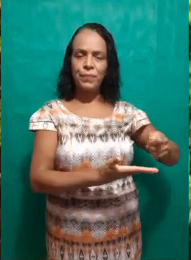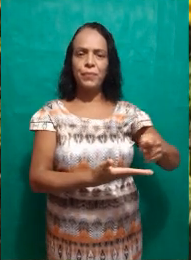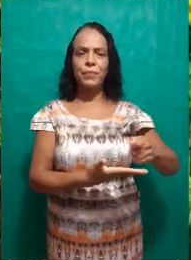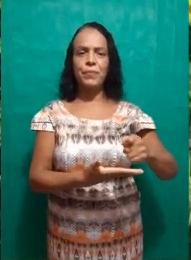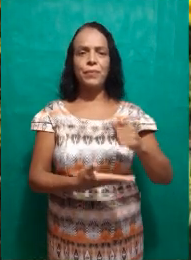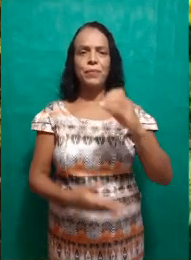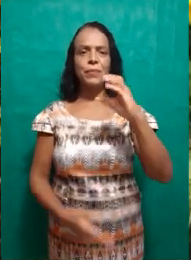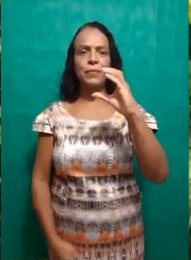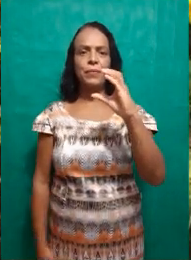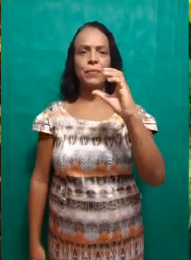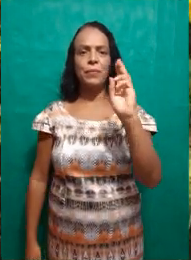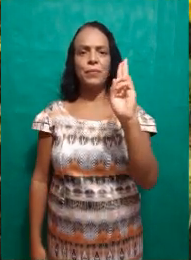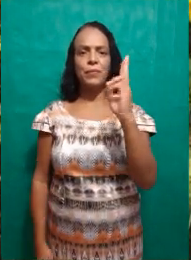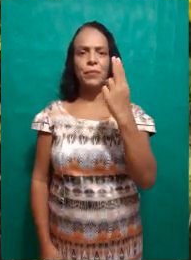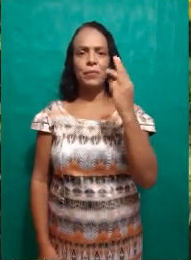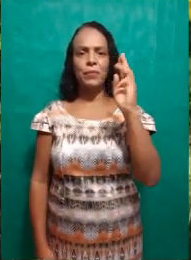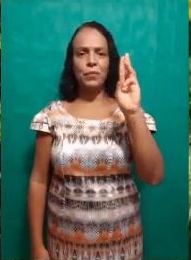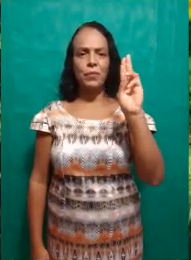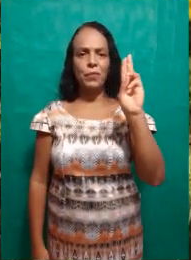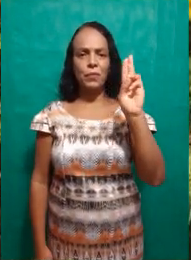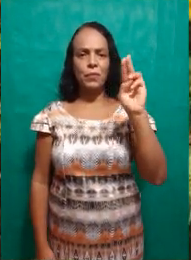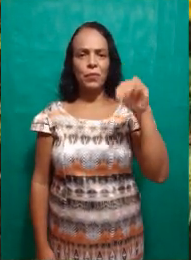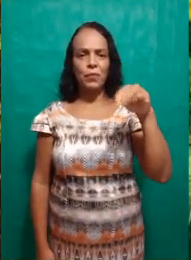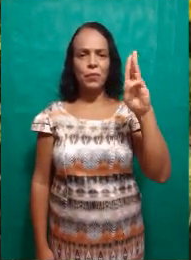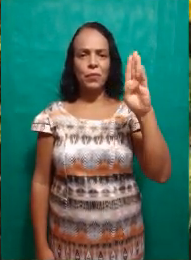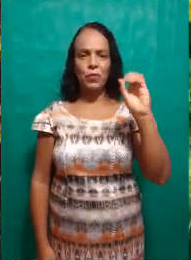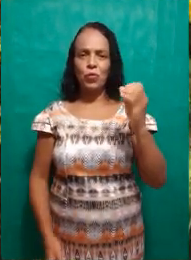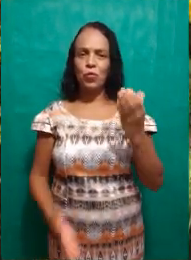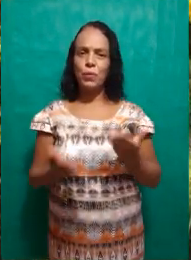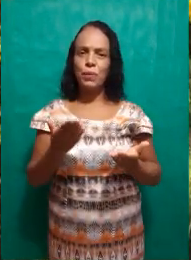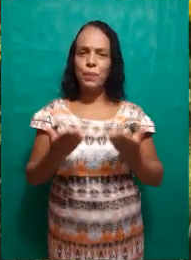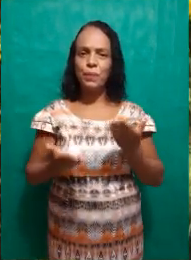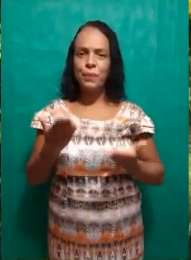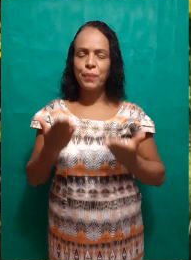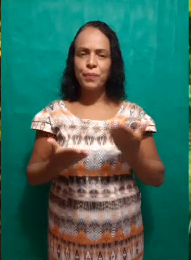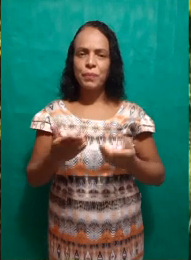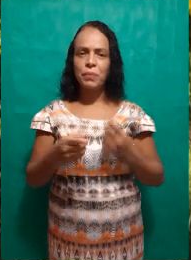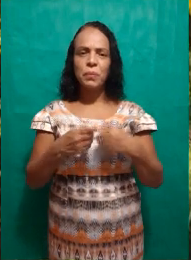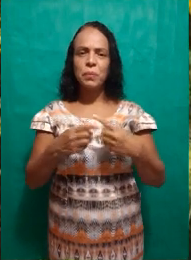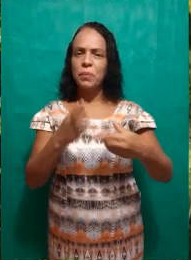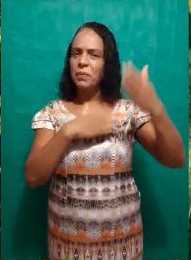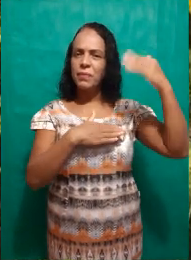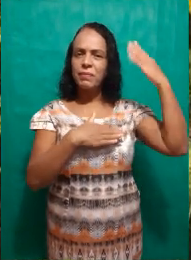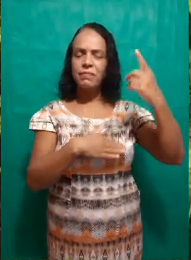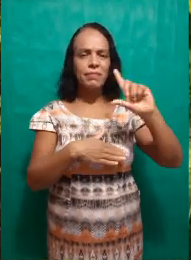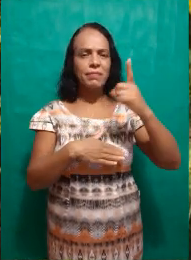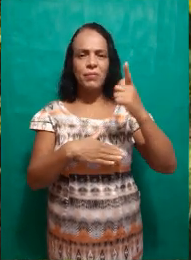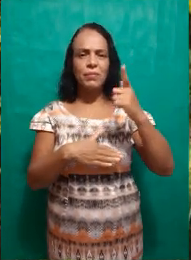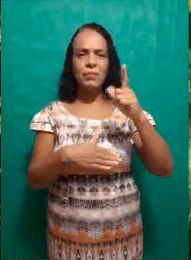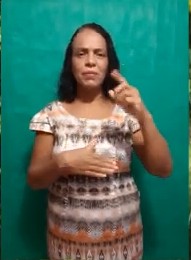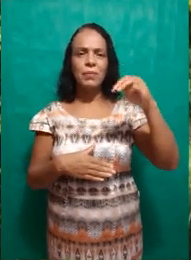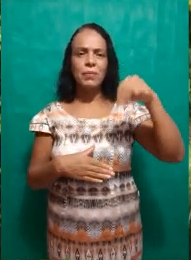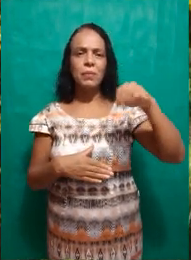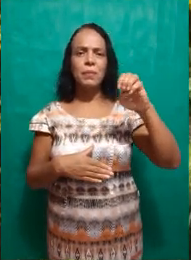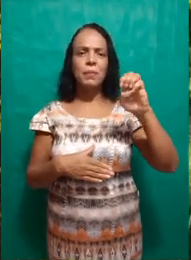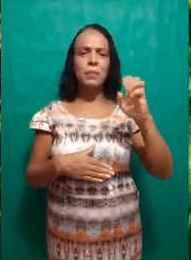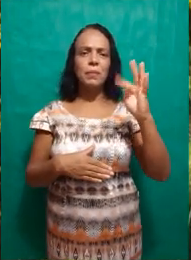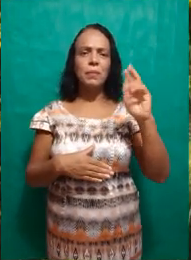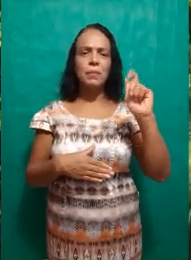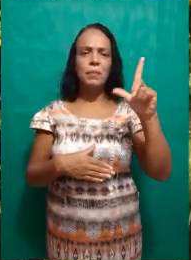chumbo, né? Então, quem tinha a possibilidade de ter as esferas de chumbo, aí